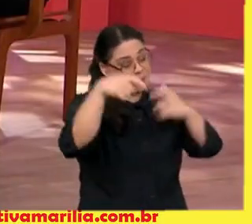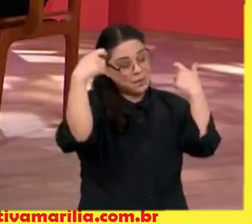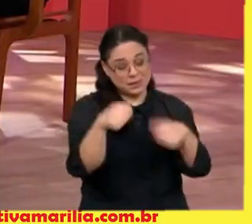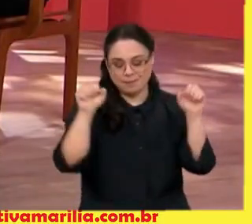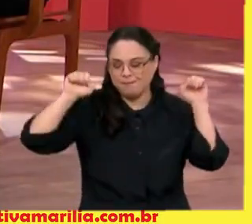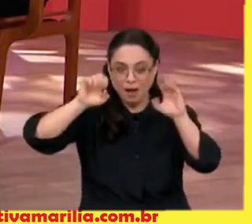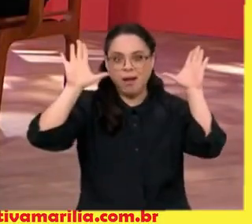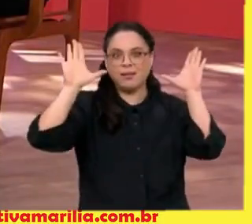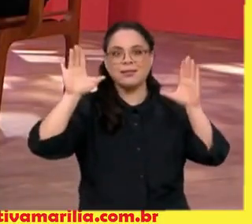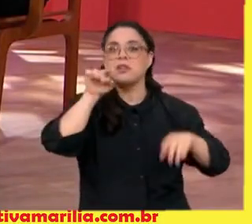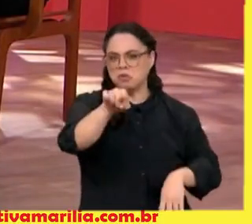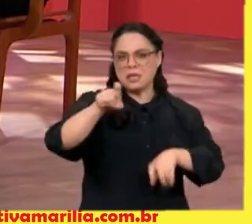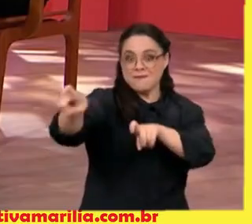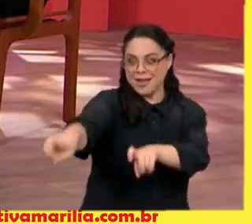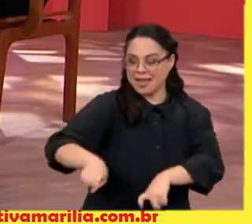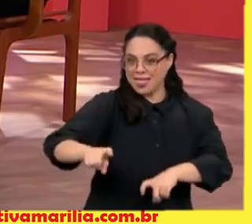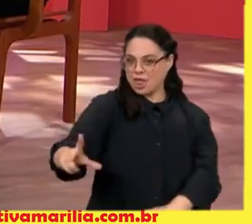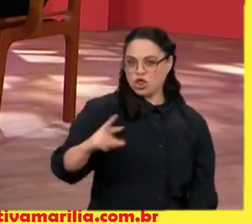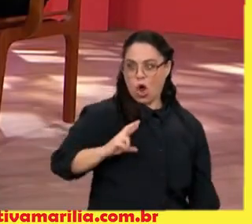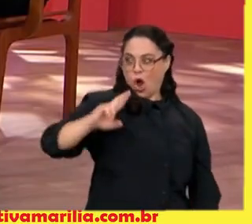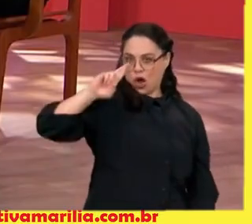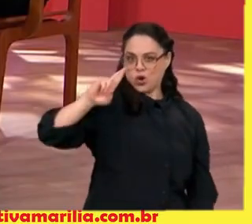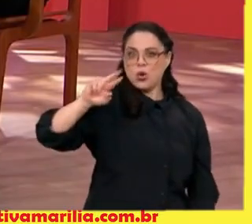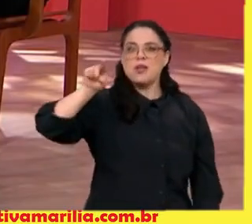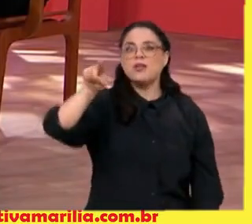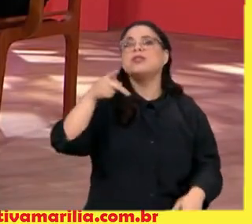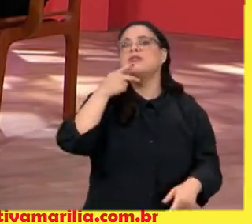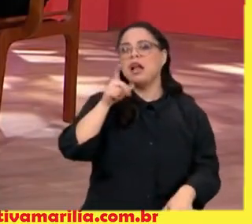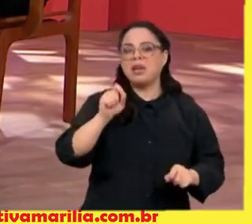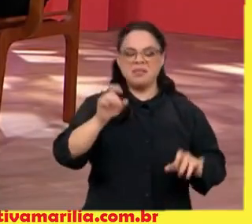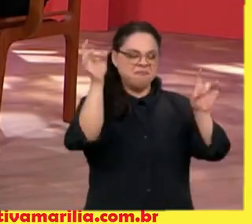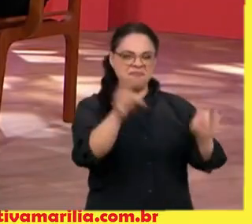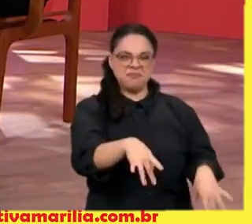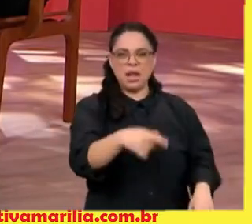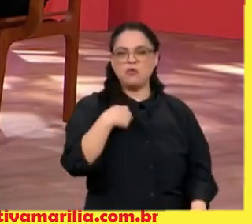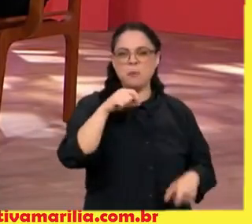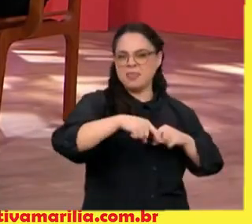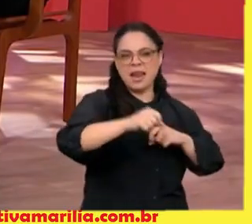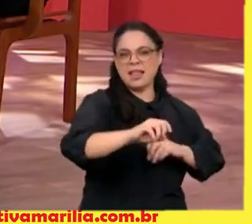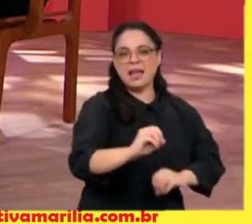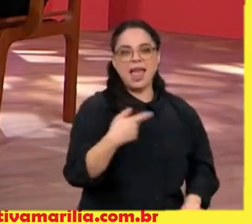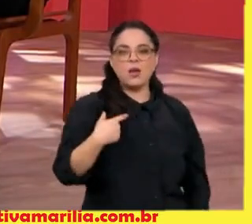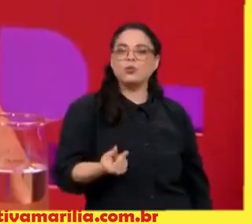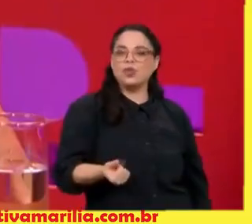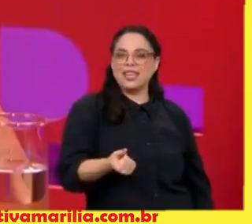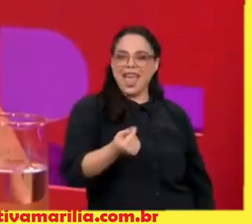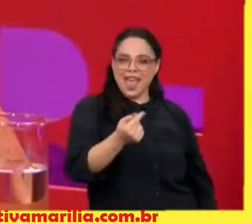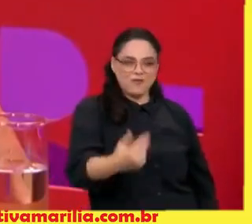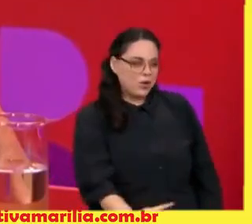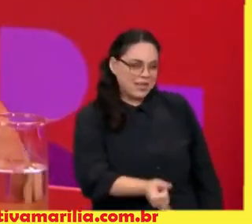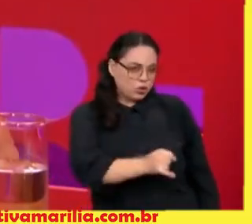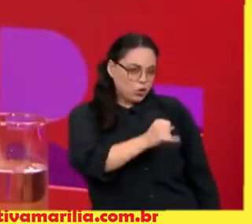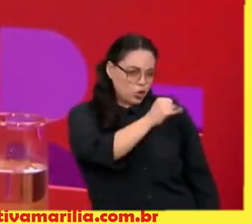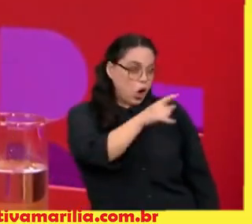Claro, você não pode ter uma fazenda que você desencana de plantar e espera ficar valorizando a terra para vender mais caro. Você não pode fazer